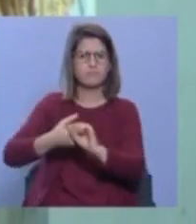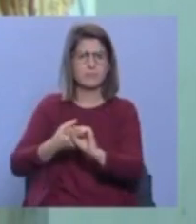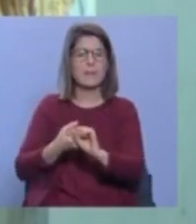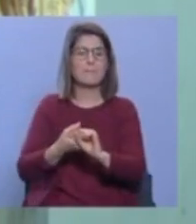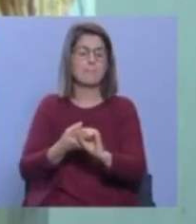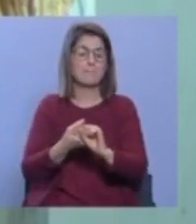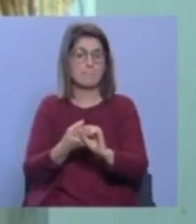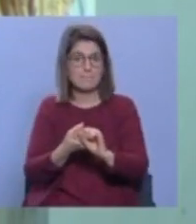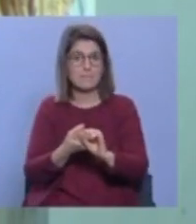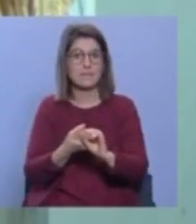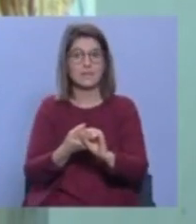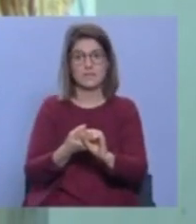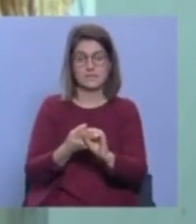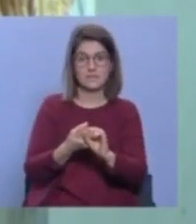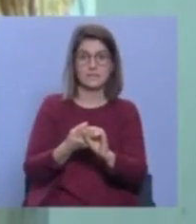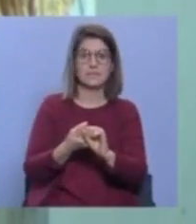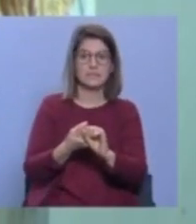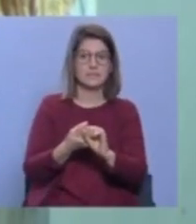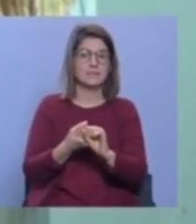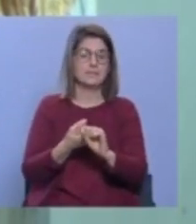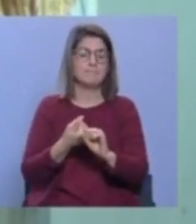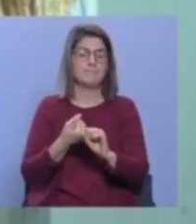segundo